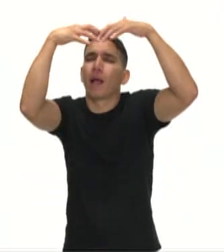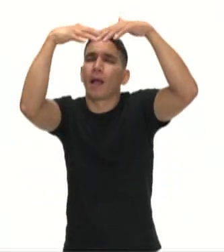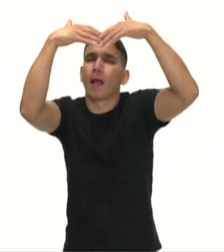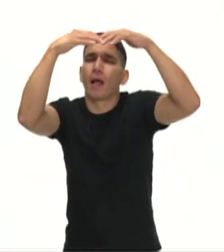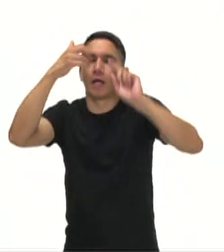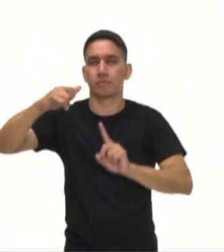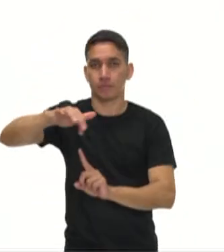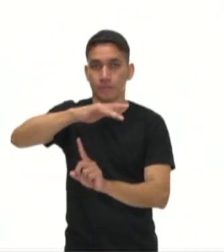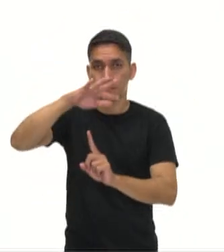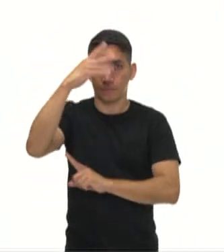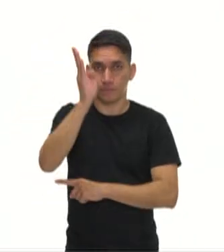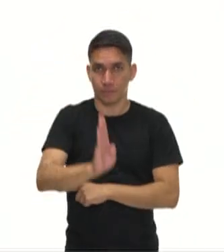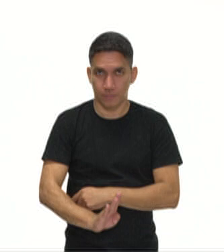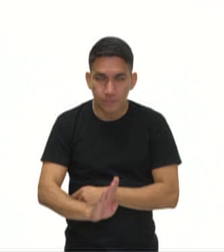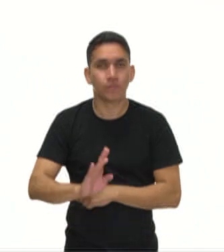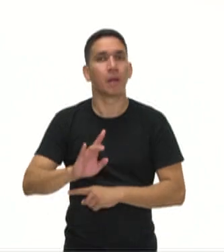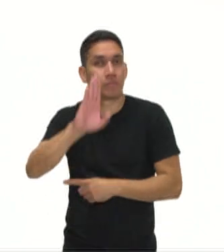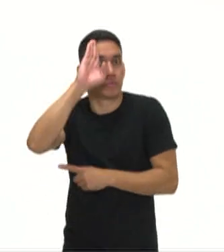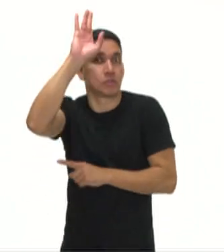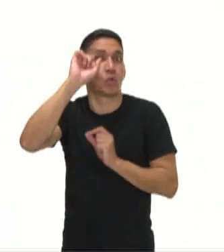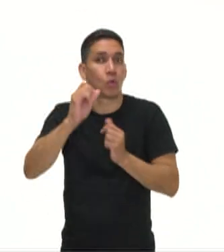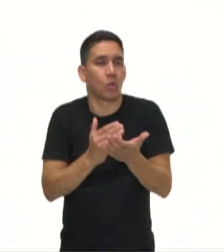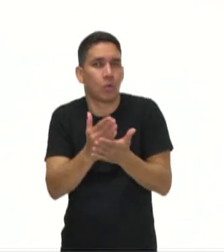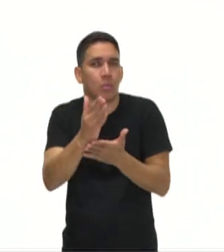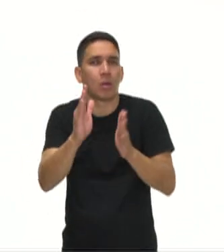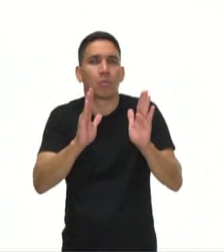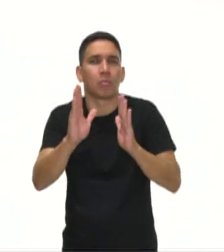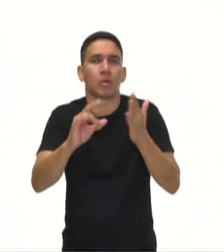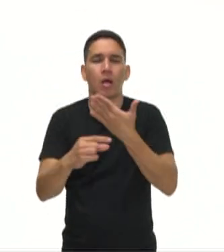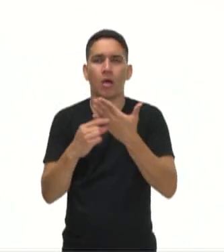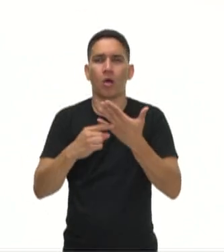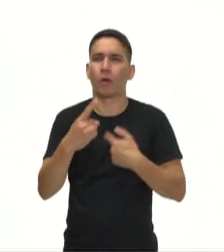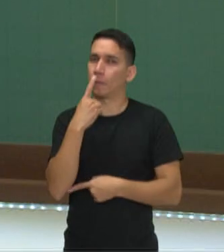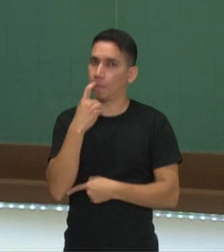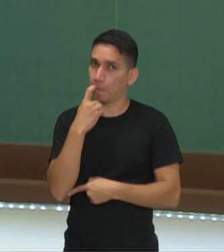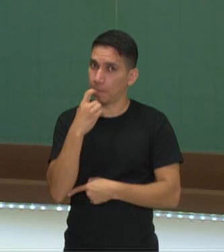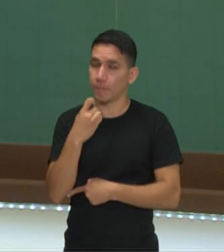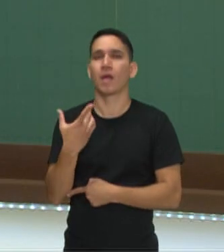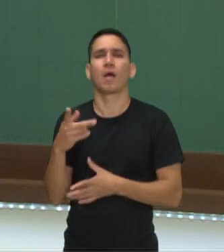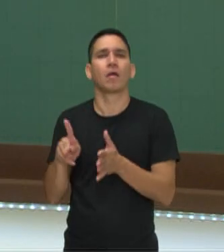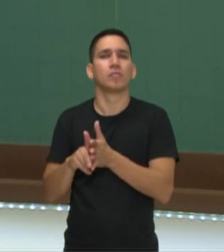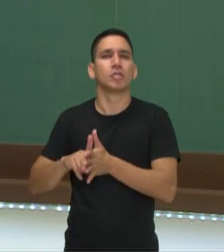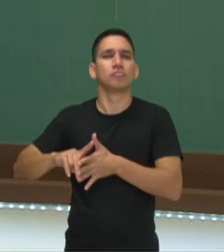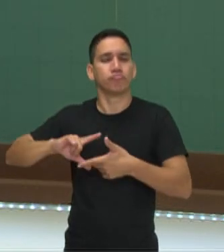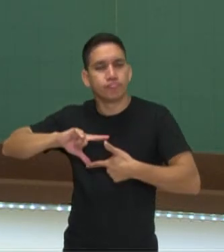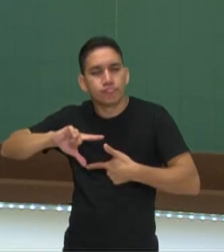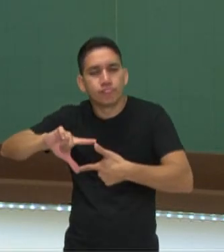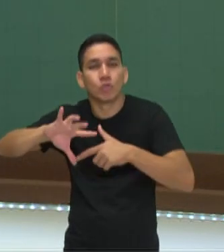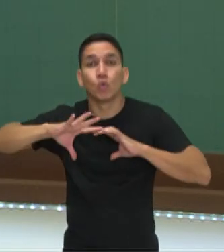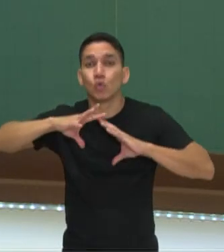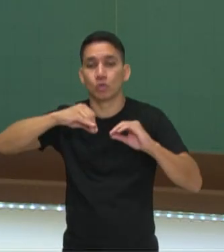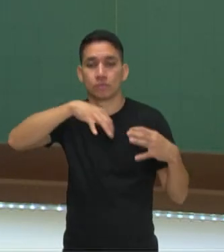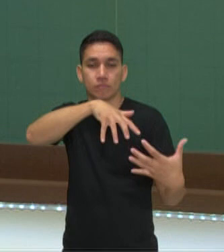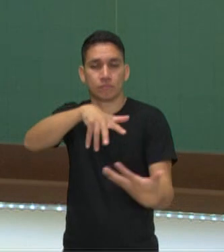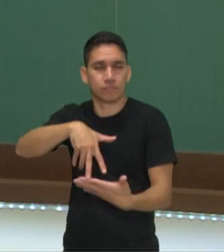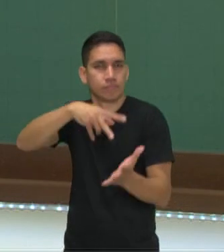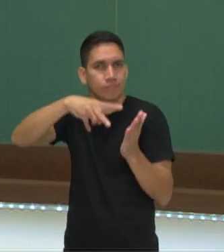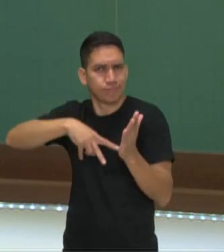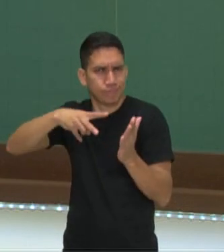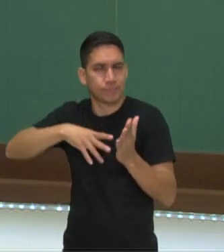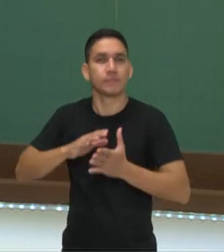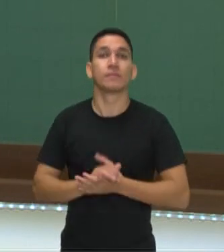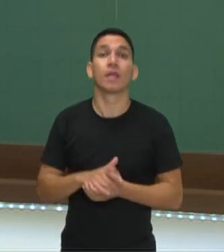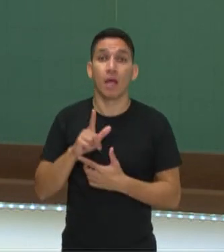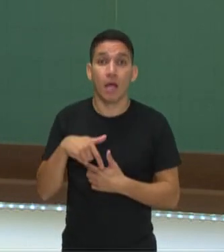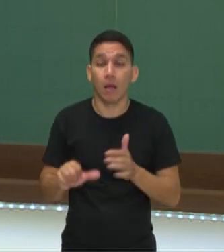da antropologia brasileira, né, principalmente a partir ali de Gilberto Freire, um autor clássico lido no mundo todo, que